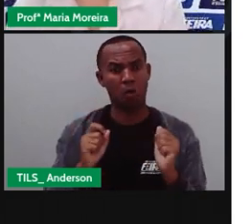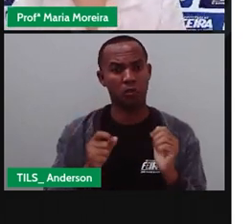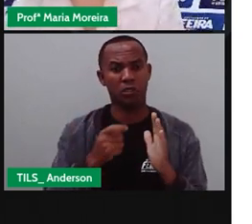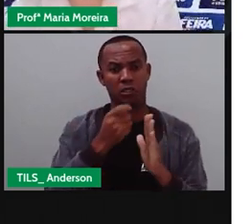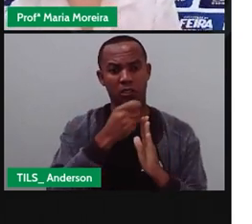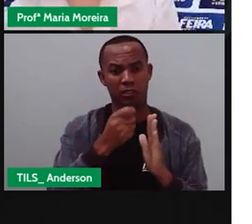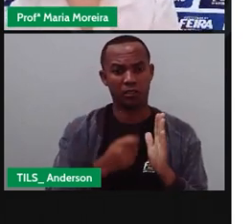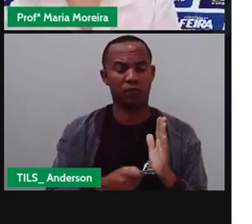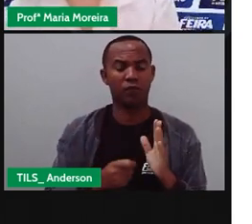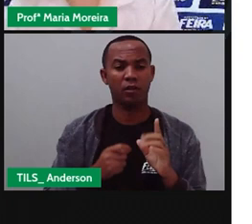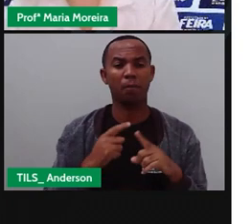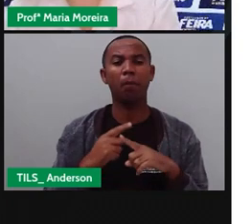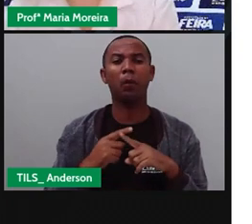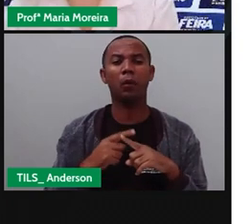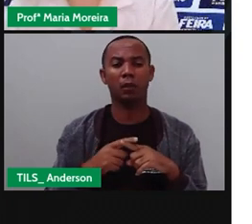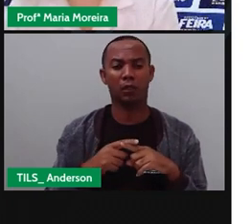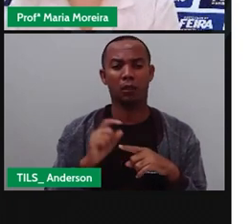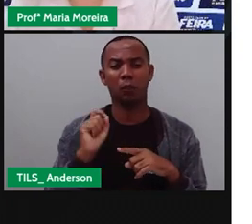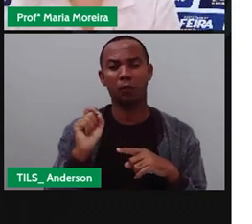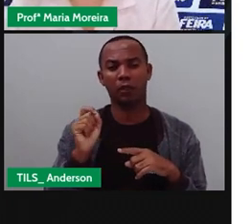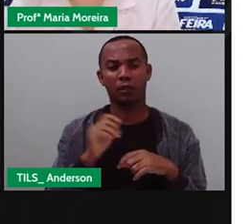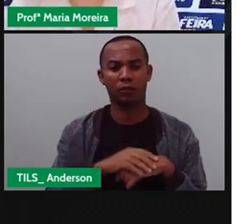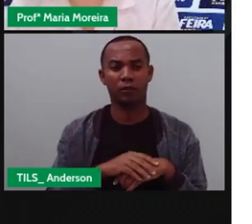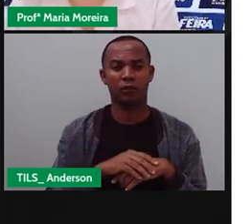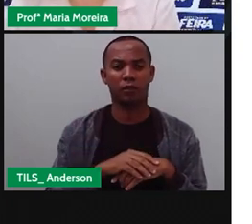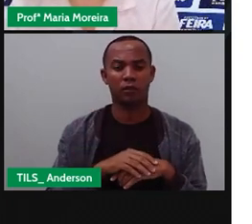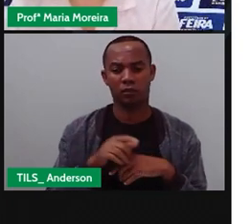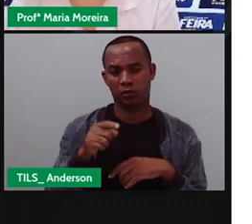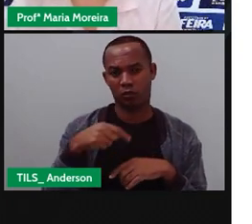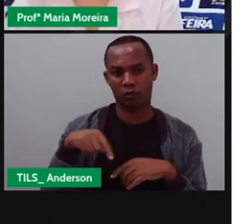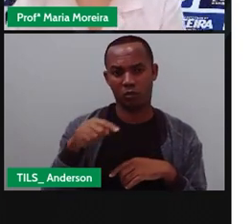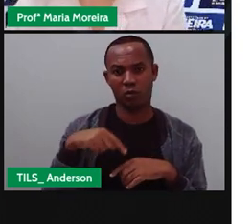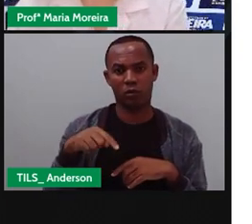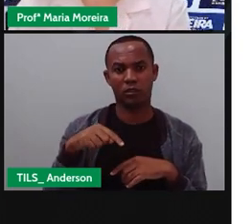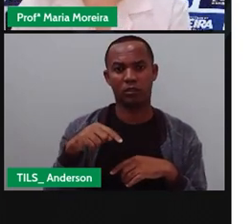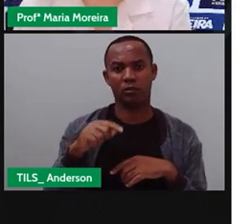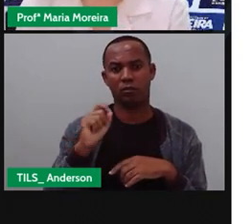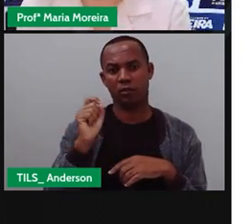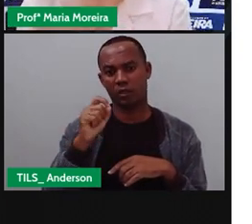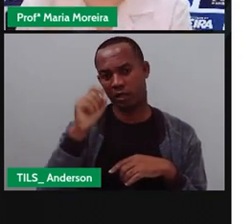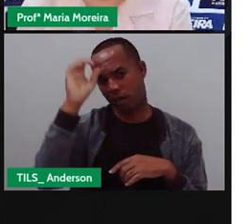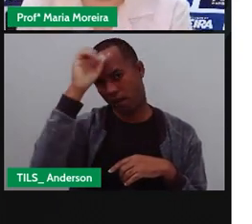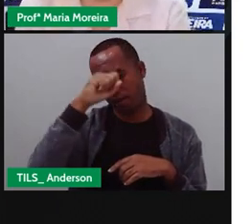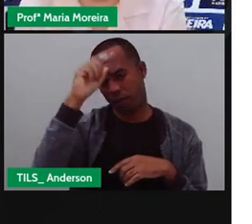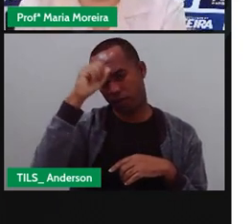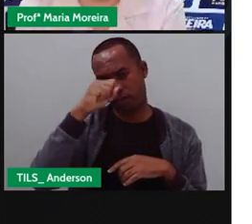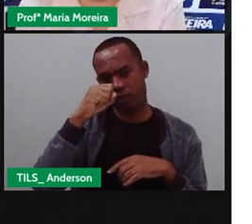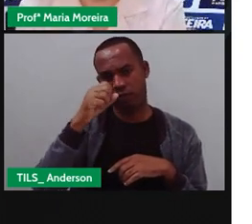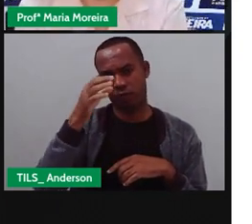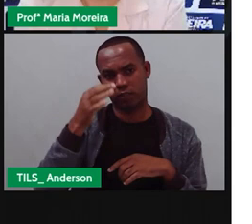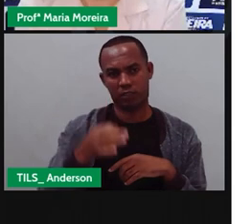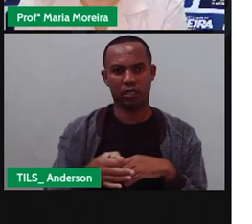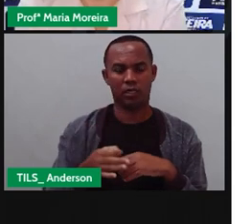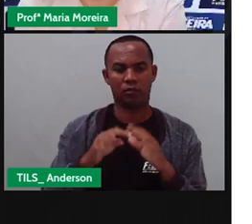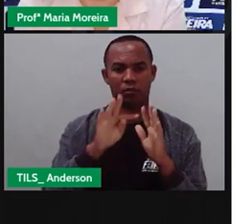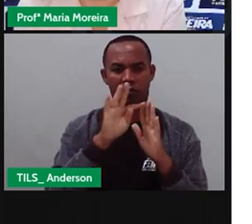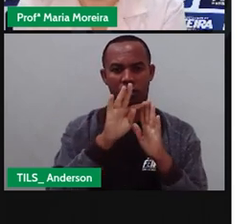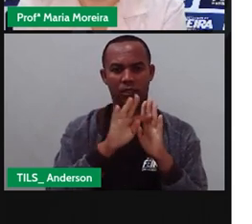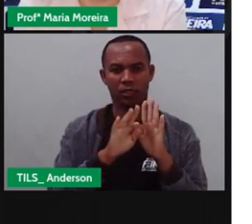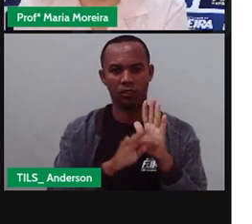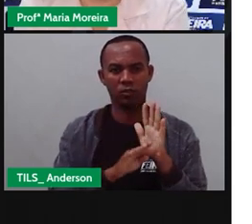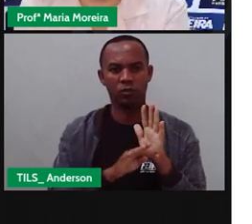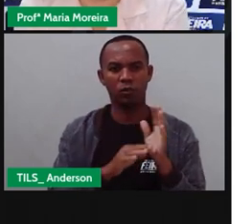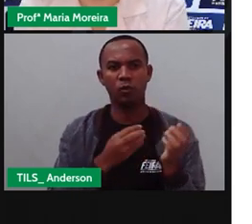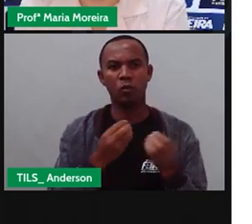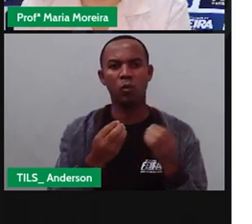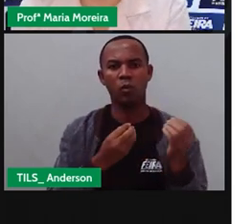né? Porque o quê? No momento em que vamos descobrindo os passos corretos para a produção textual, chegamos à